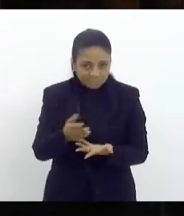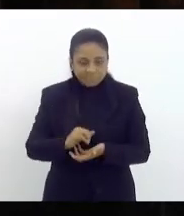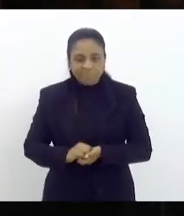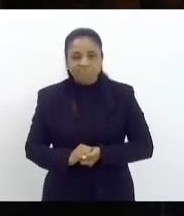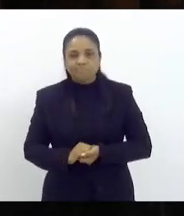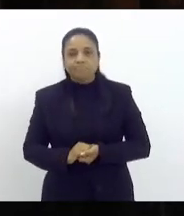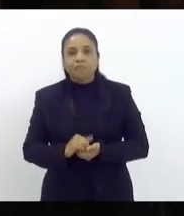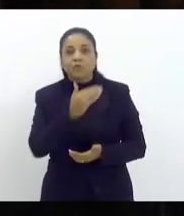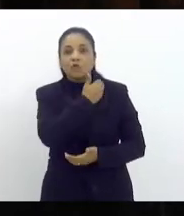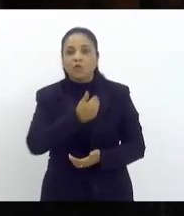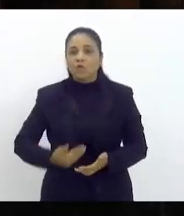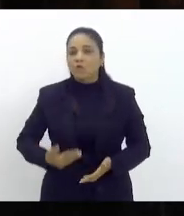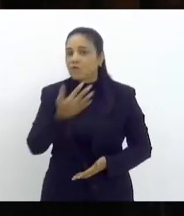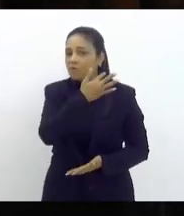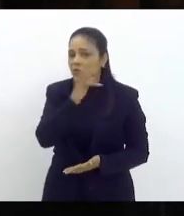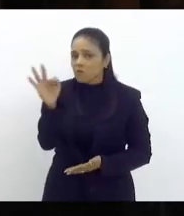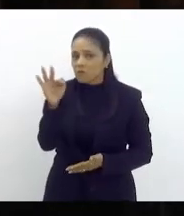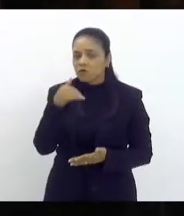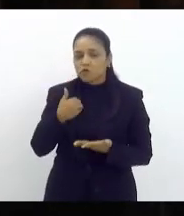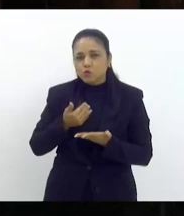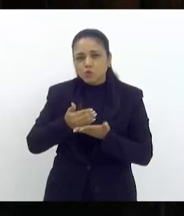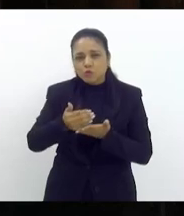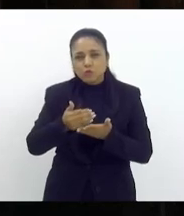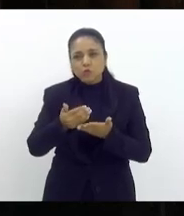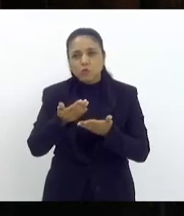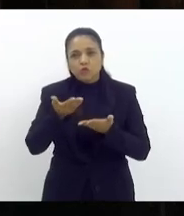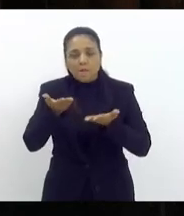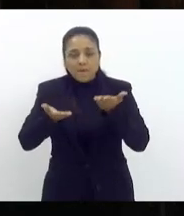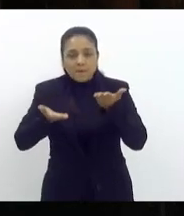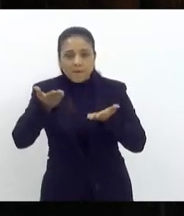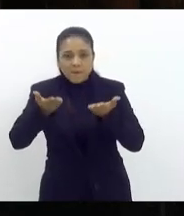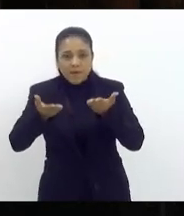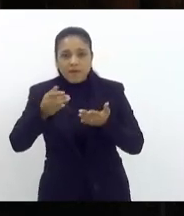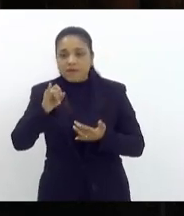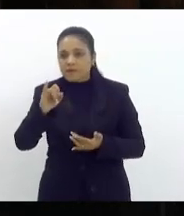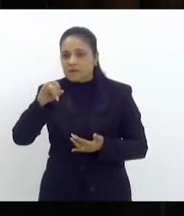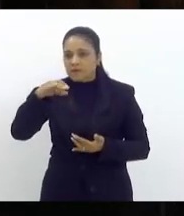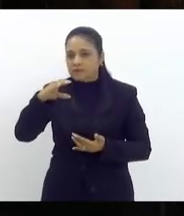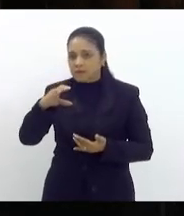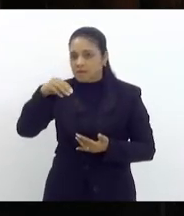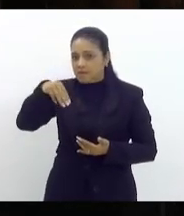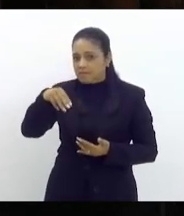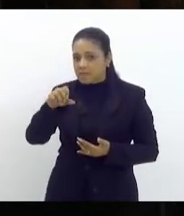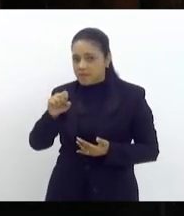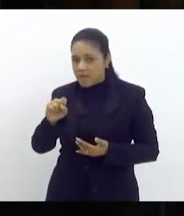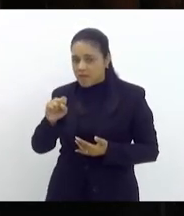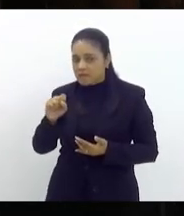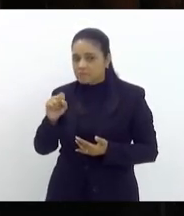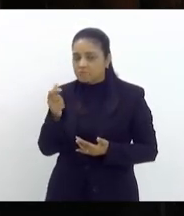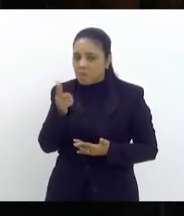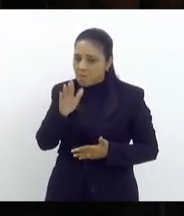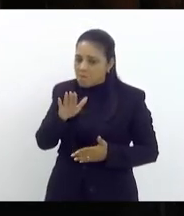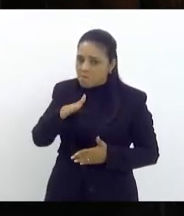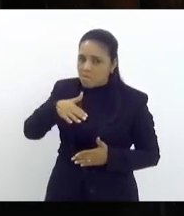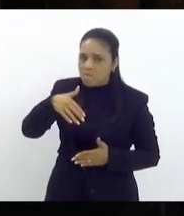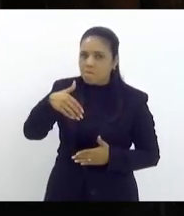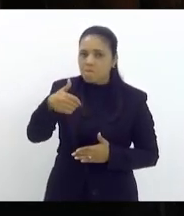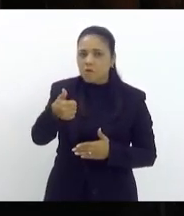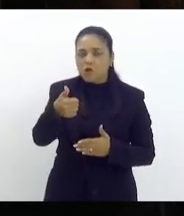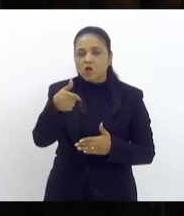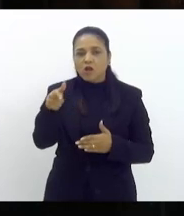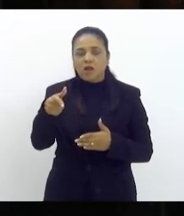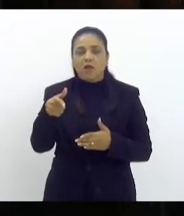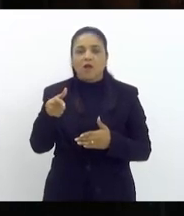o governo federal já começou a fazer a compensação do ICMS para amenizar os efeitos da tragédia realizada por